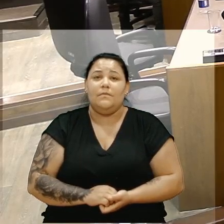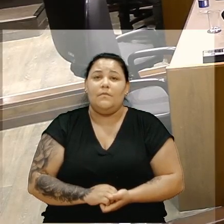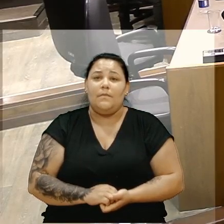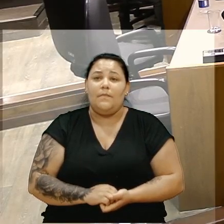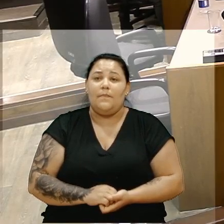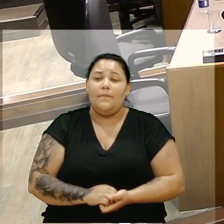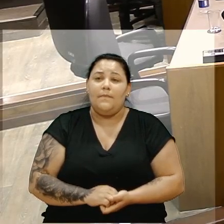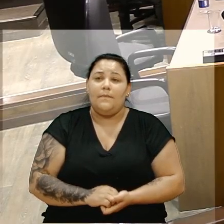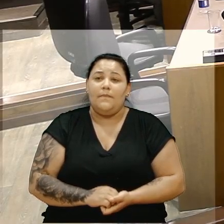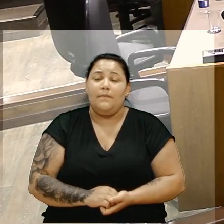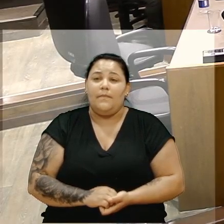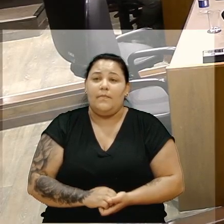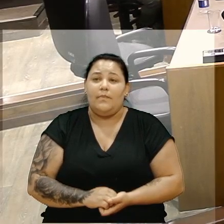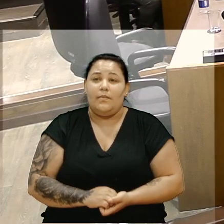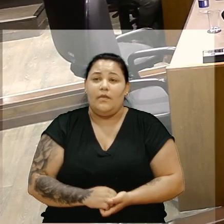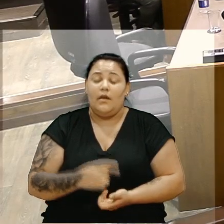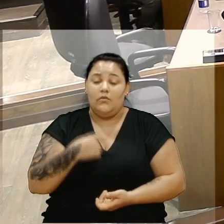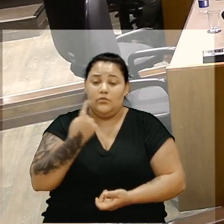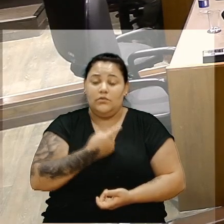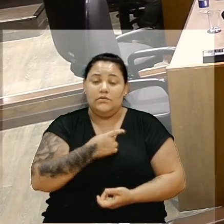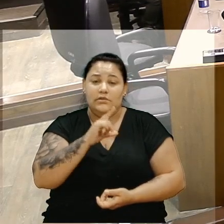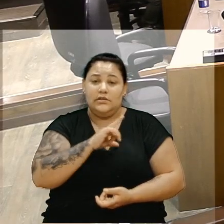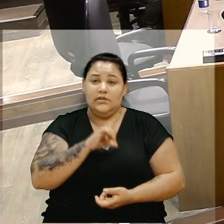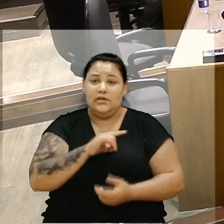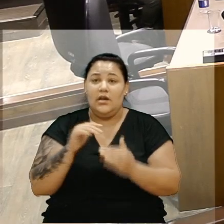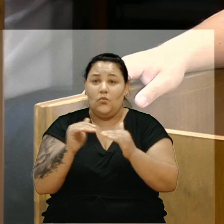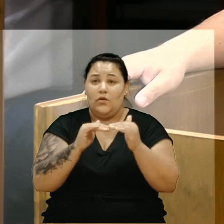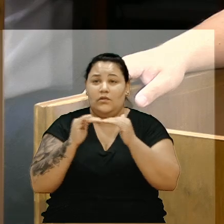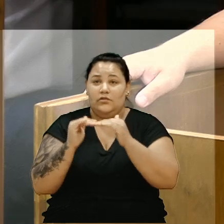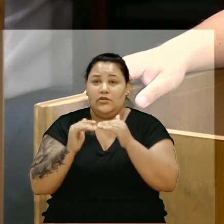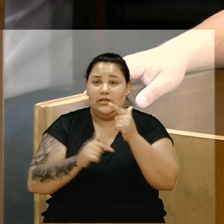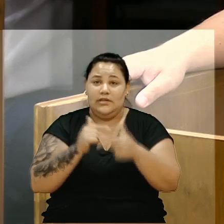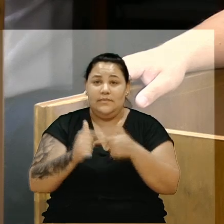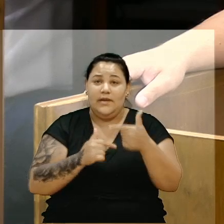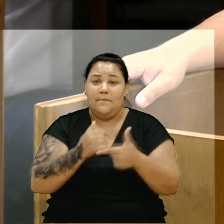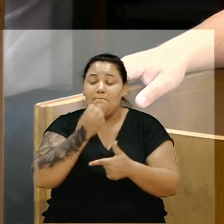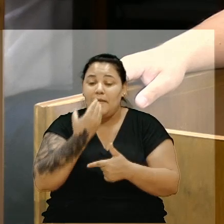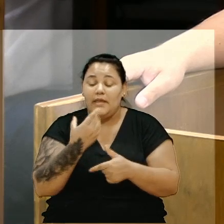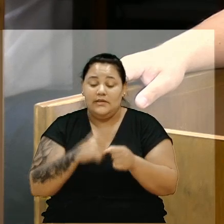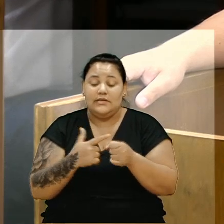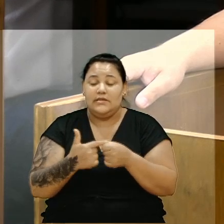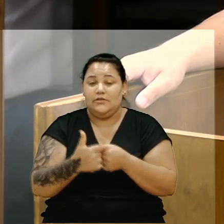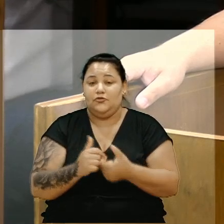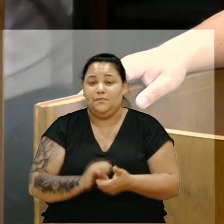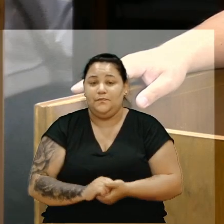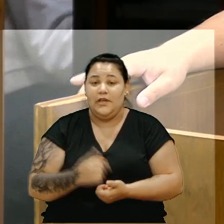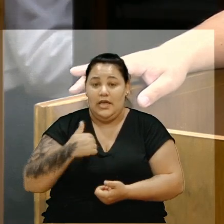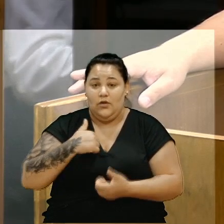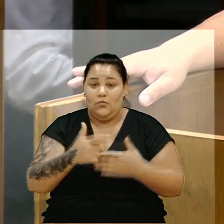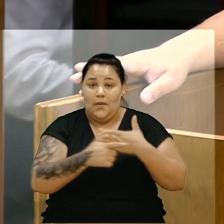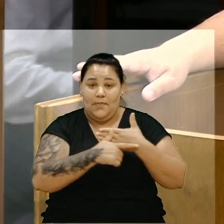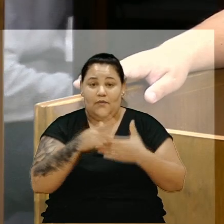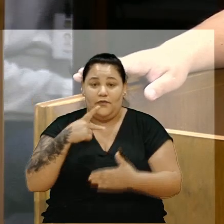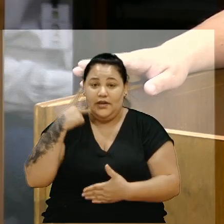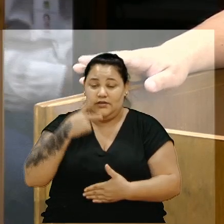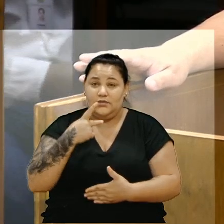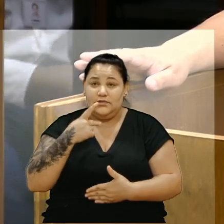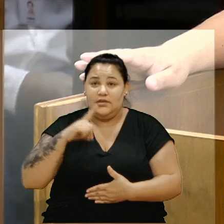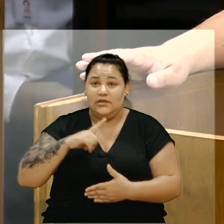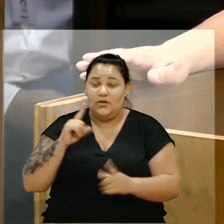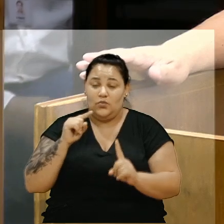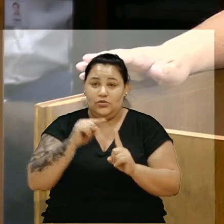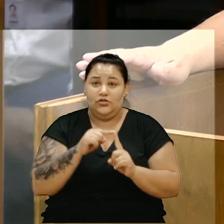É aquela coisa que todos temos em comum. É trabalhar pela cidade, pelo bem comum da cidade. E eu, enquanto vereador, venho com o